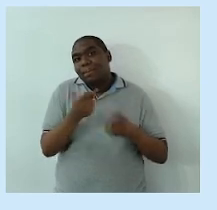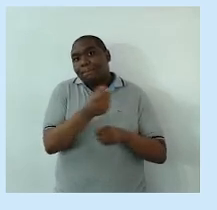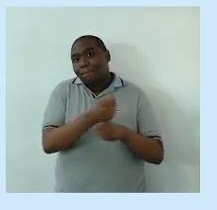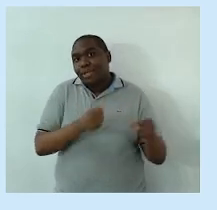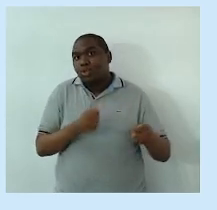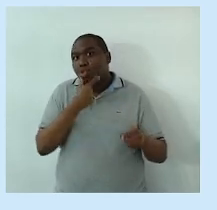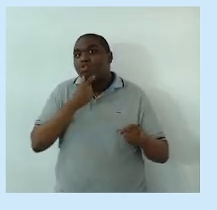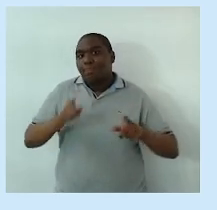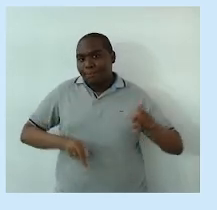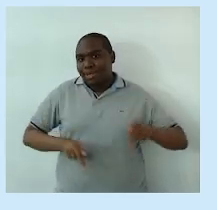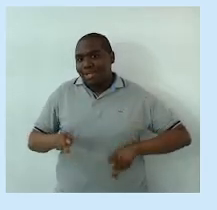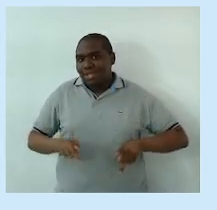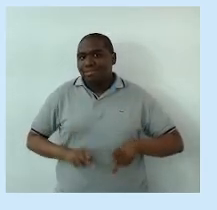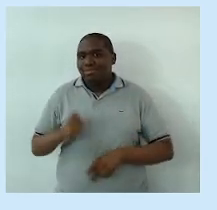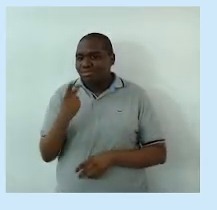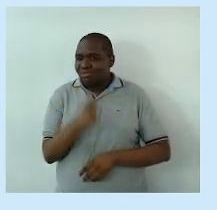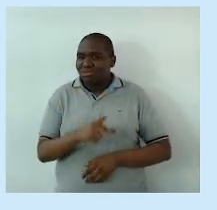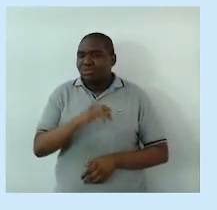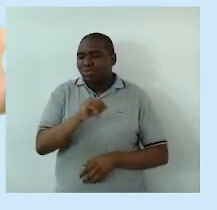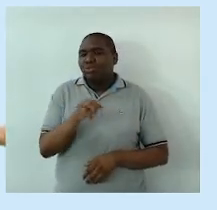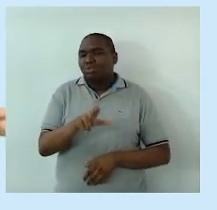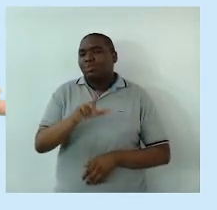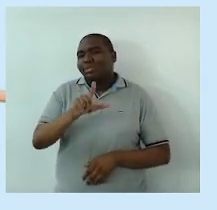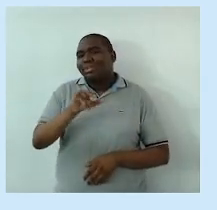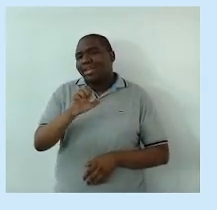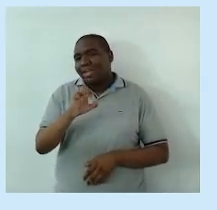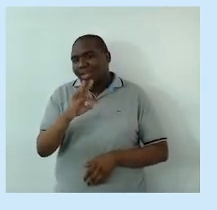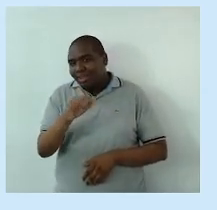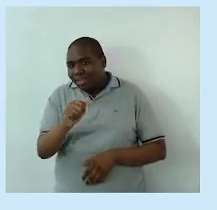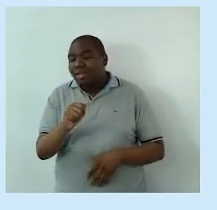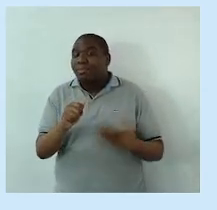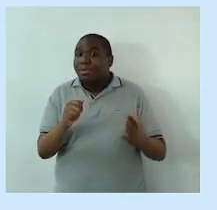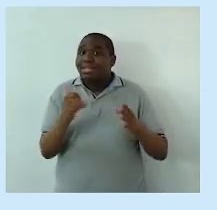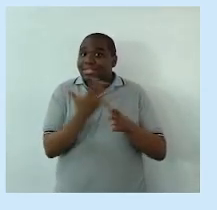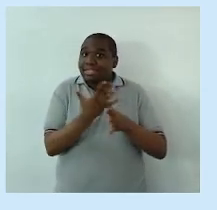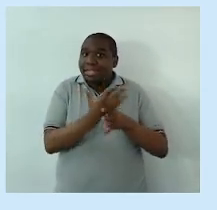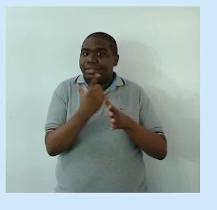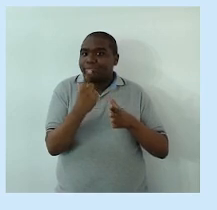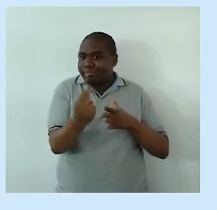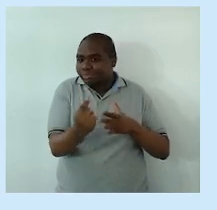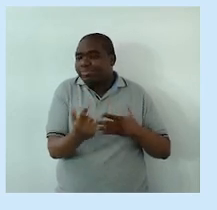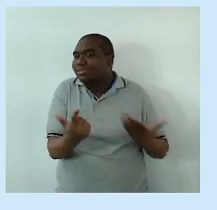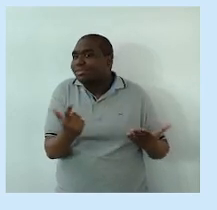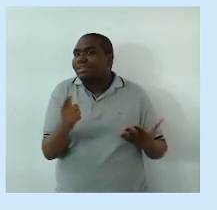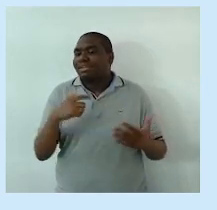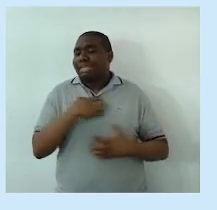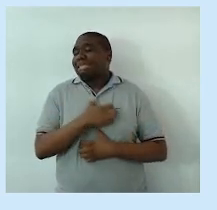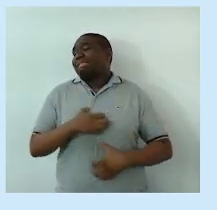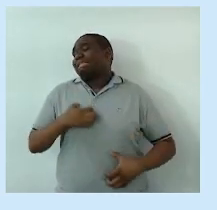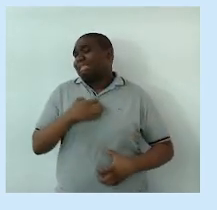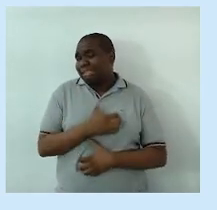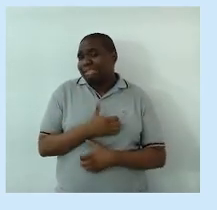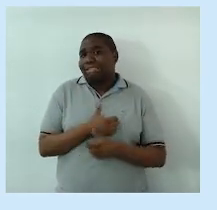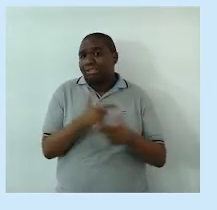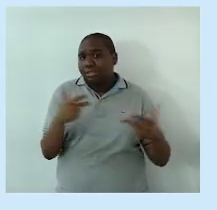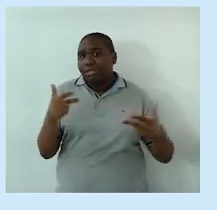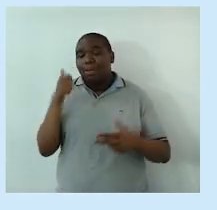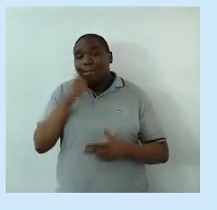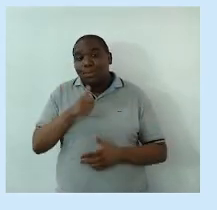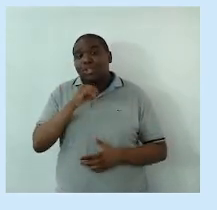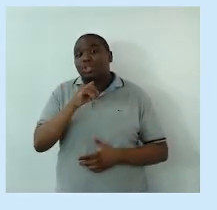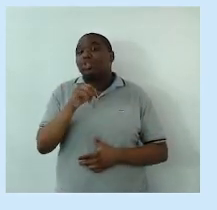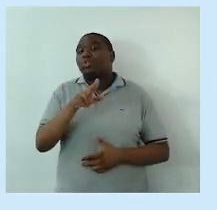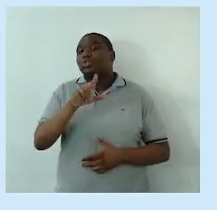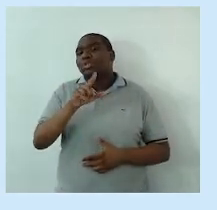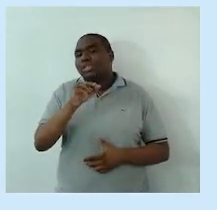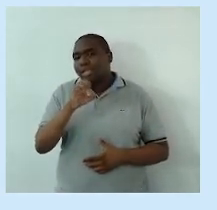de Julieta. Então ele tem que sair da cidade por um tempo, né? E nesse desespero, Julieta ela elabora